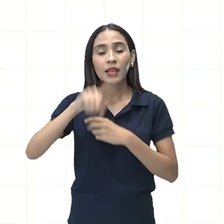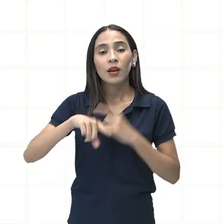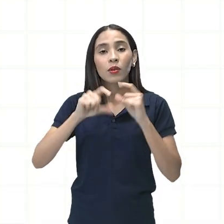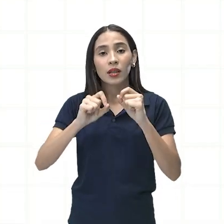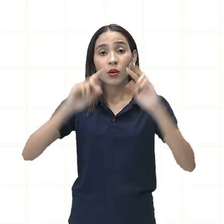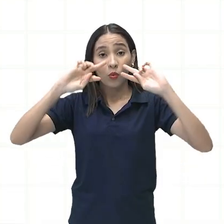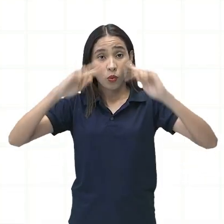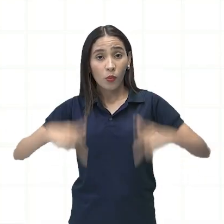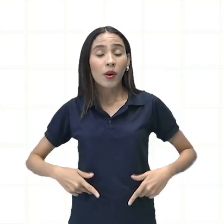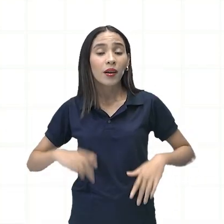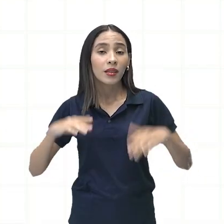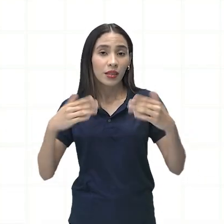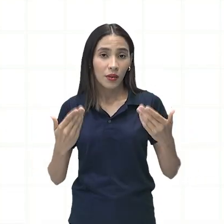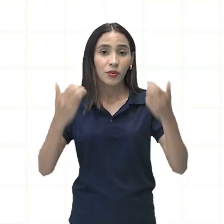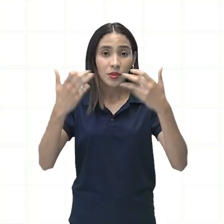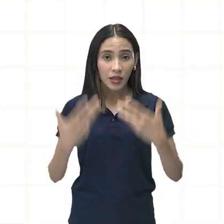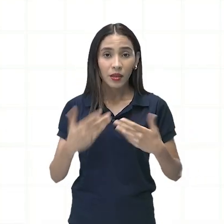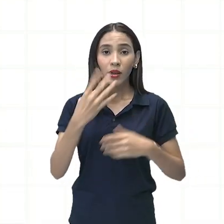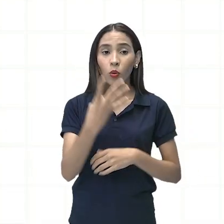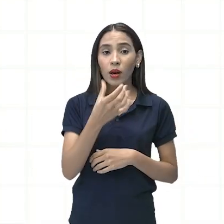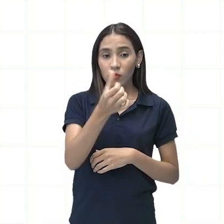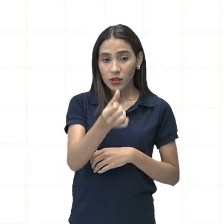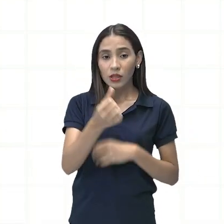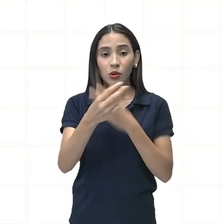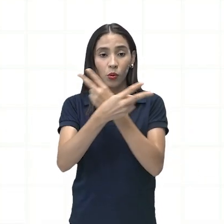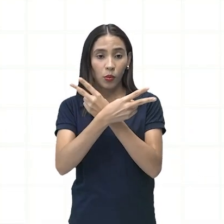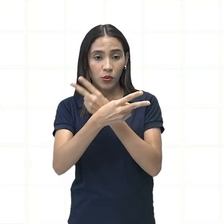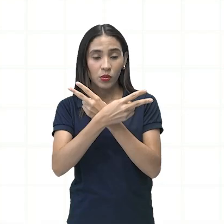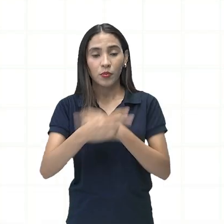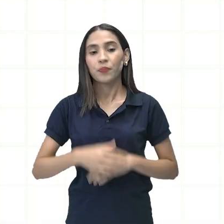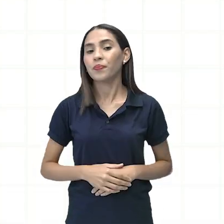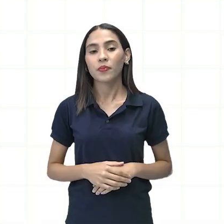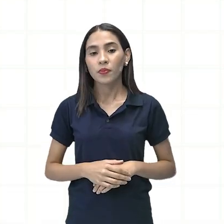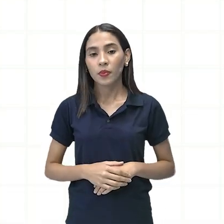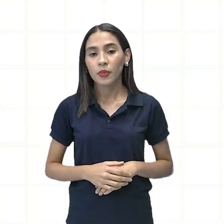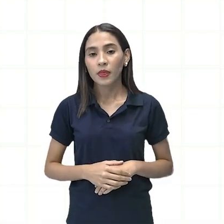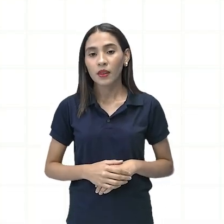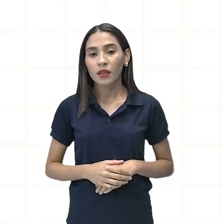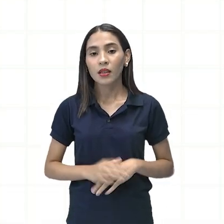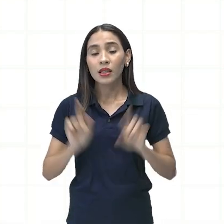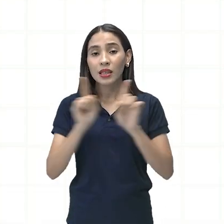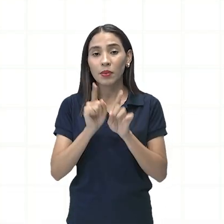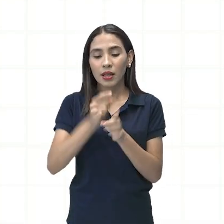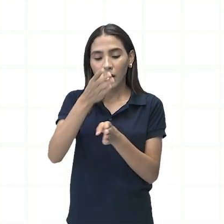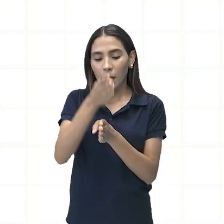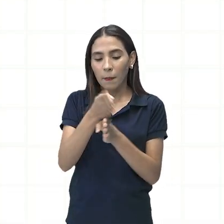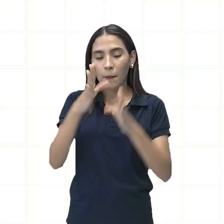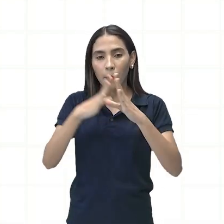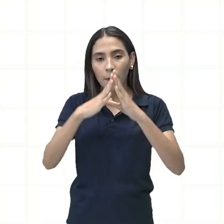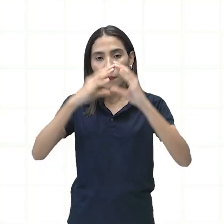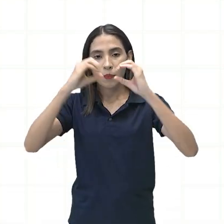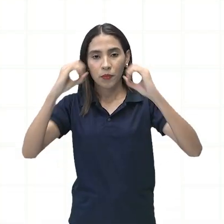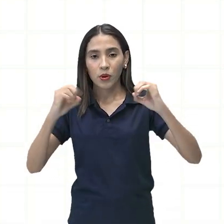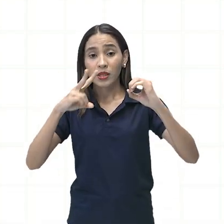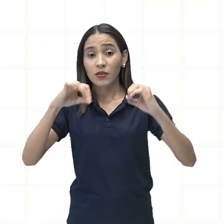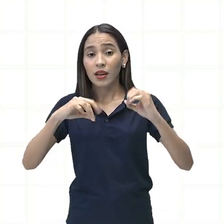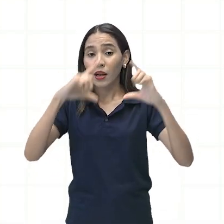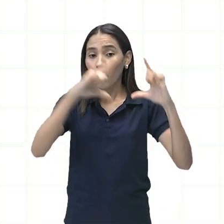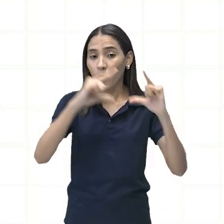da espécie humana, como nós vimos há pouco, é 46 cromossomos. E a meiose vai reduzir isso